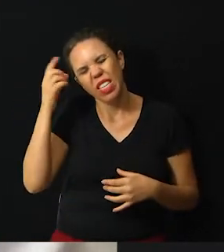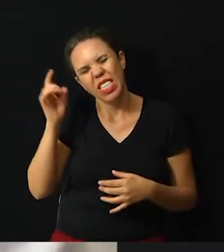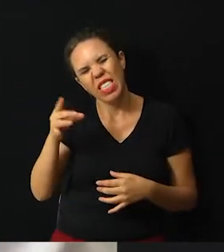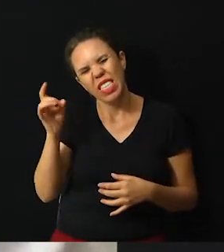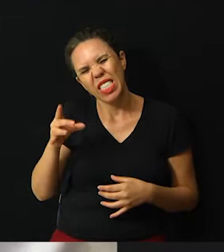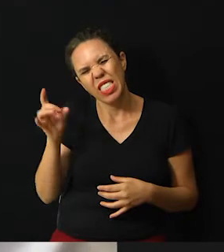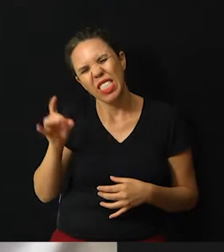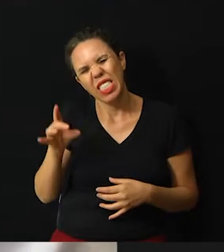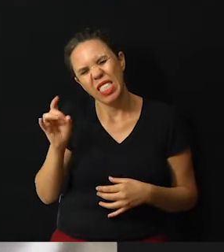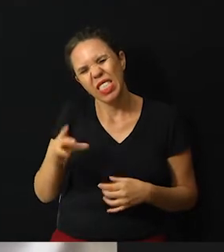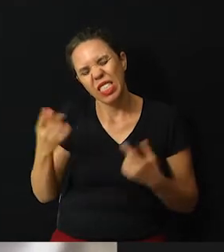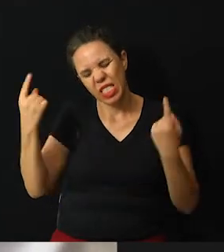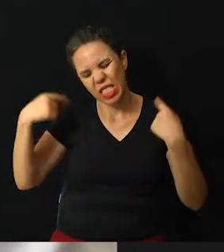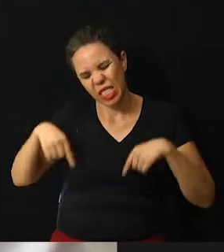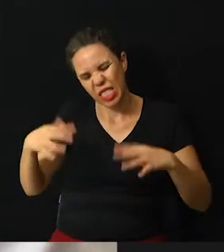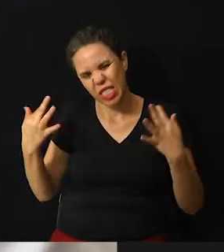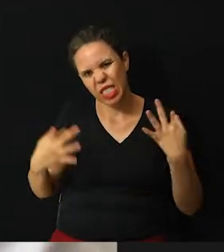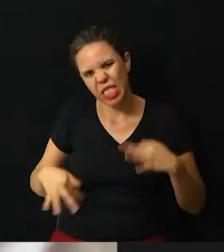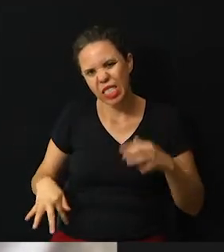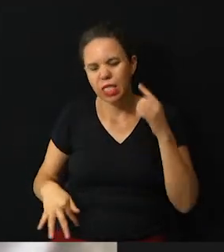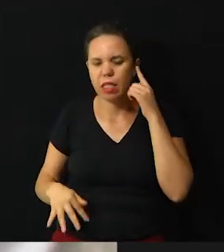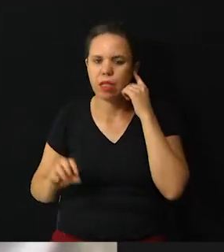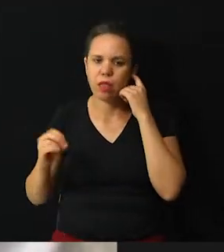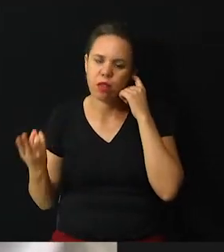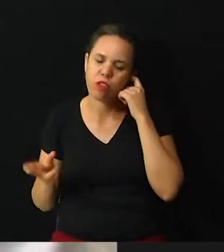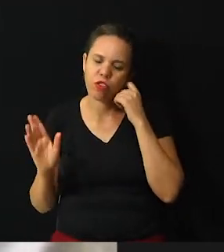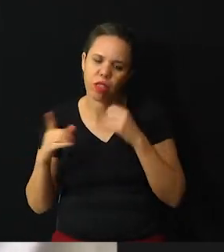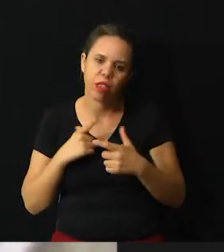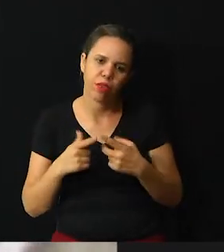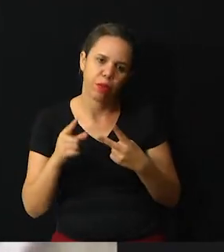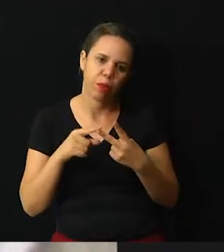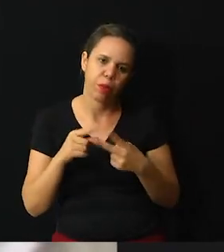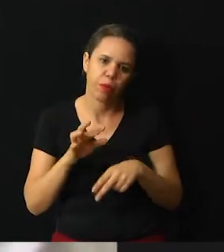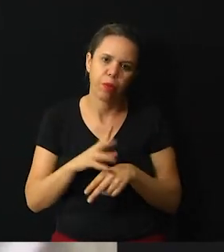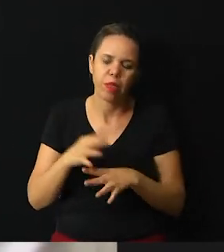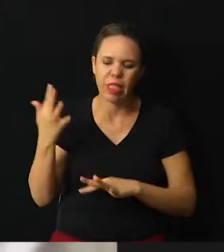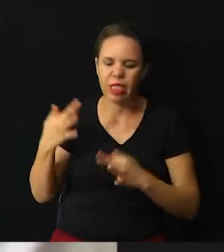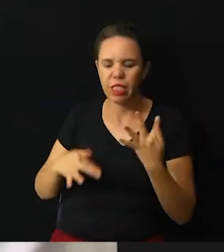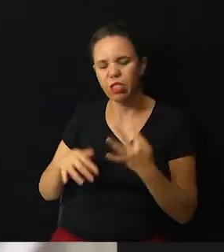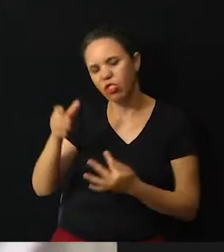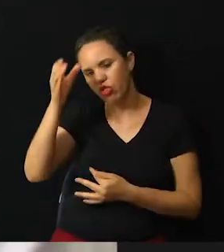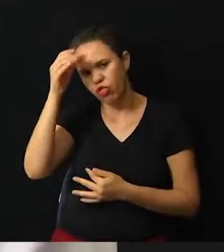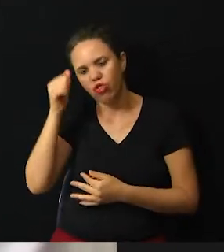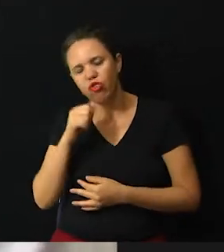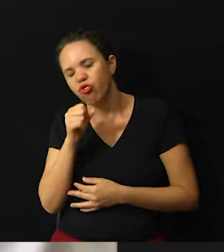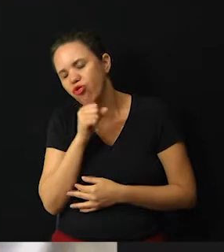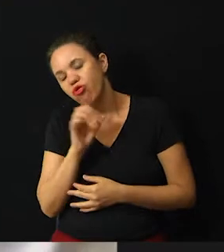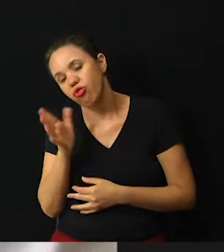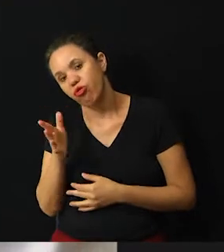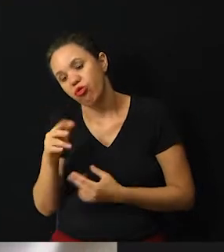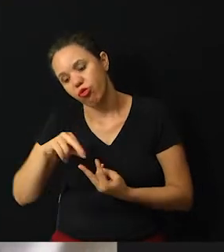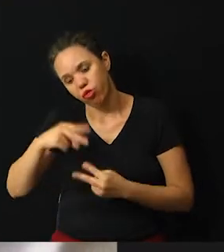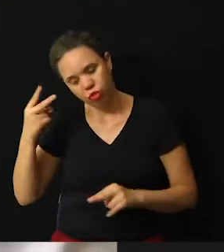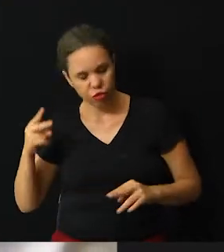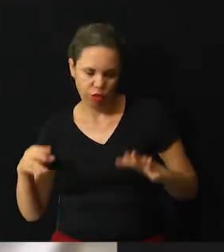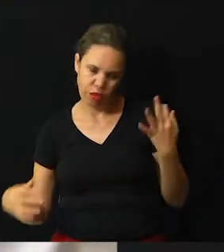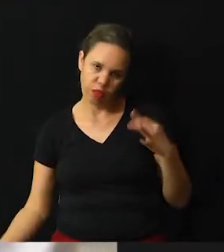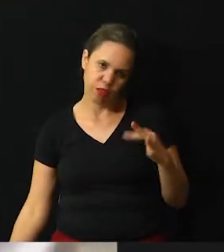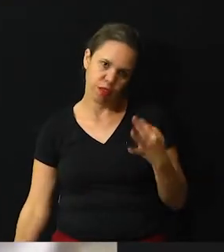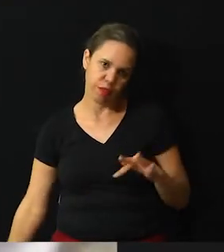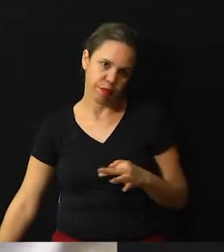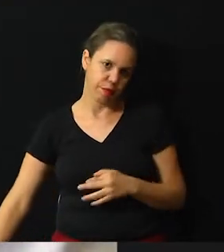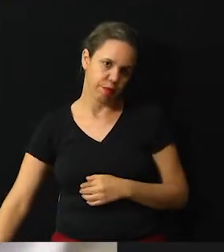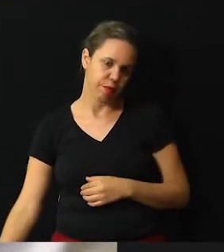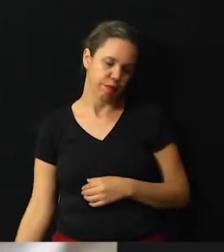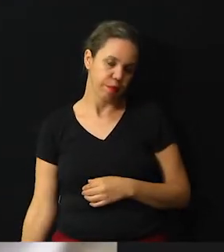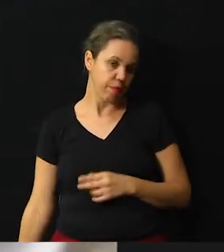enxaqueca crônica, ou já tem dor no corpo inteiro, ou já tem fibromialgia, ou já tem alguém na família, tia, avó, já tem alguém. Então, existe a genética da dor que está